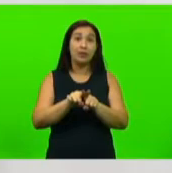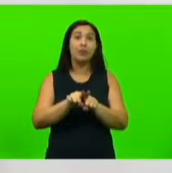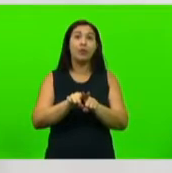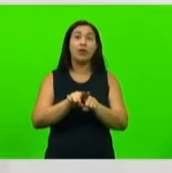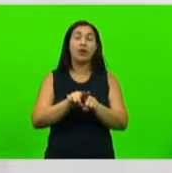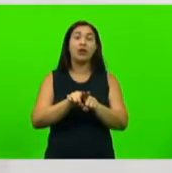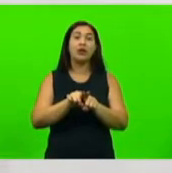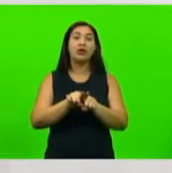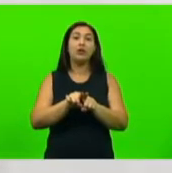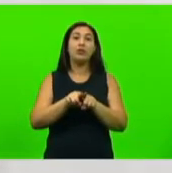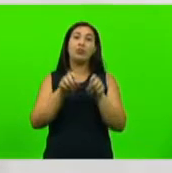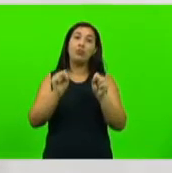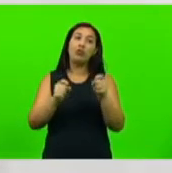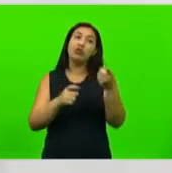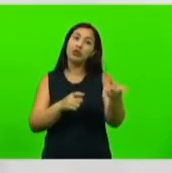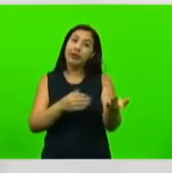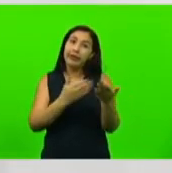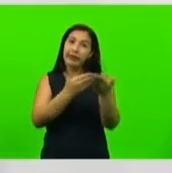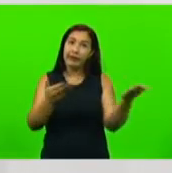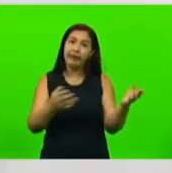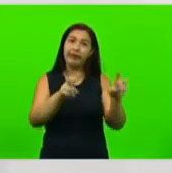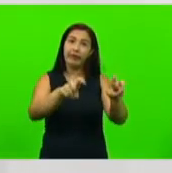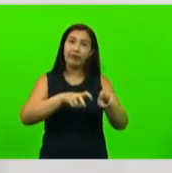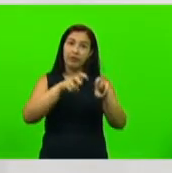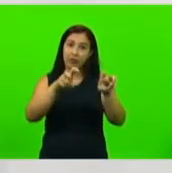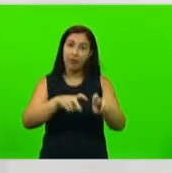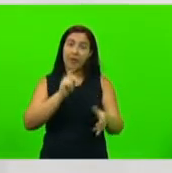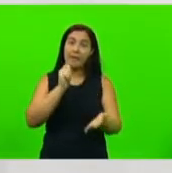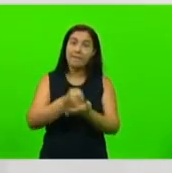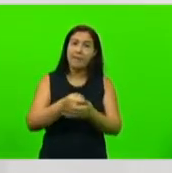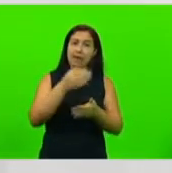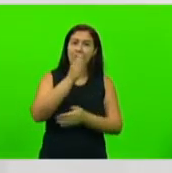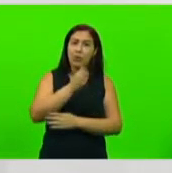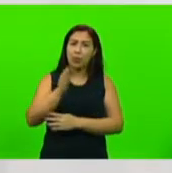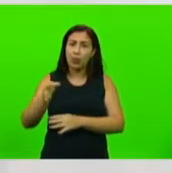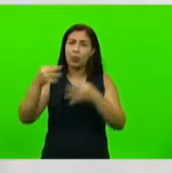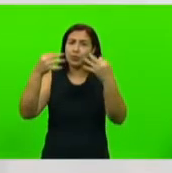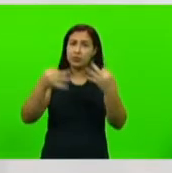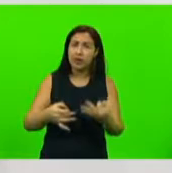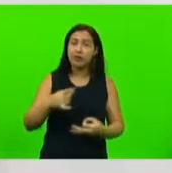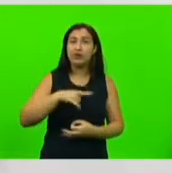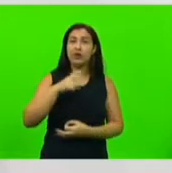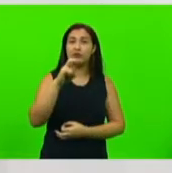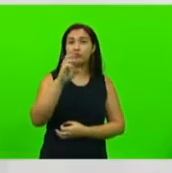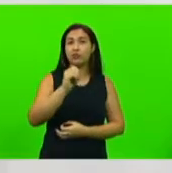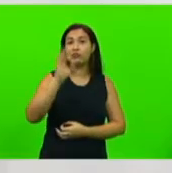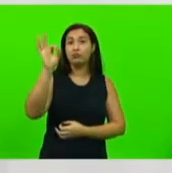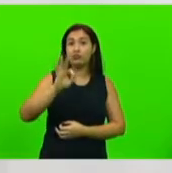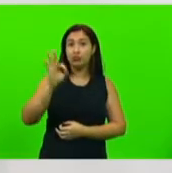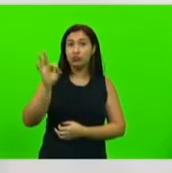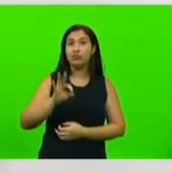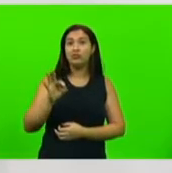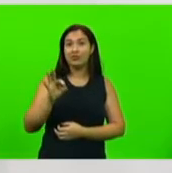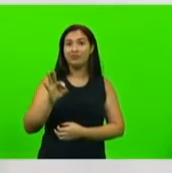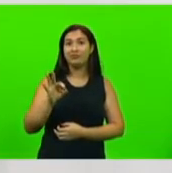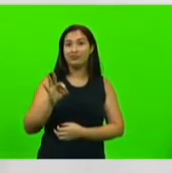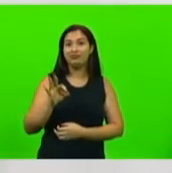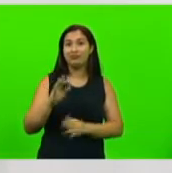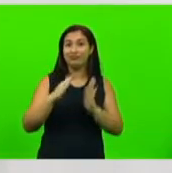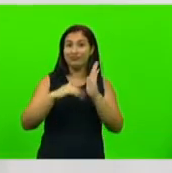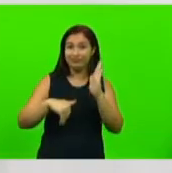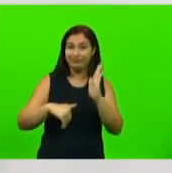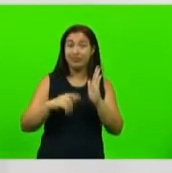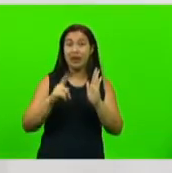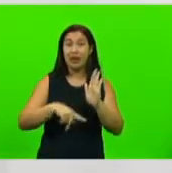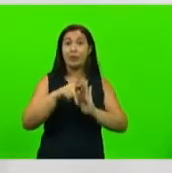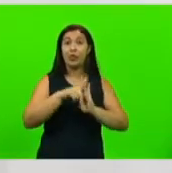mil reais, e se pagar em dia, tem 50% de desconto, e que foi o programa mais procurado